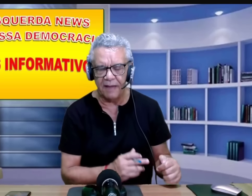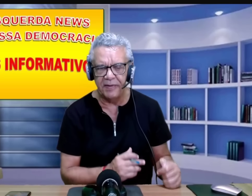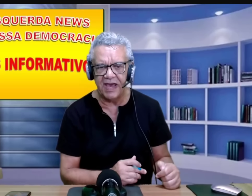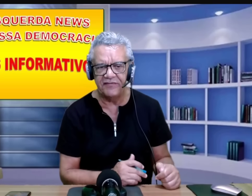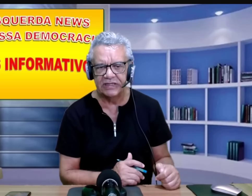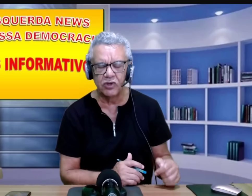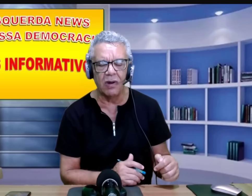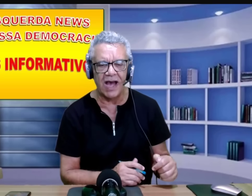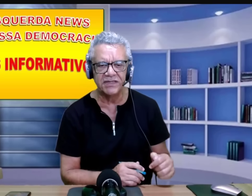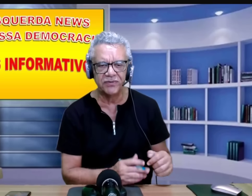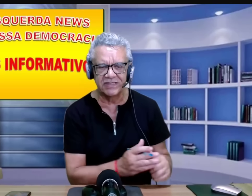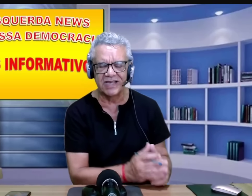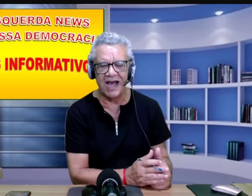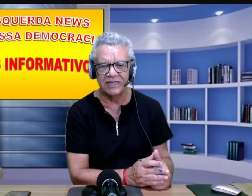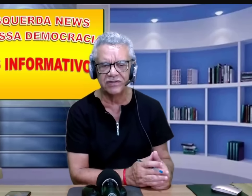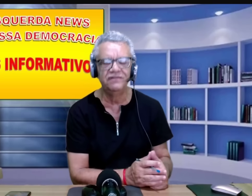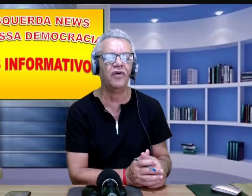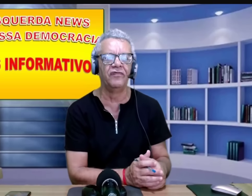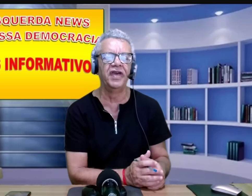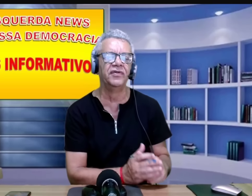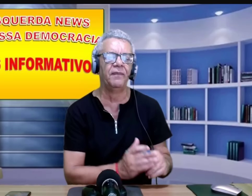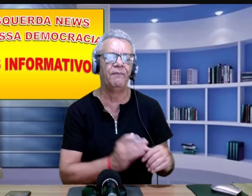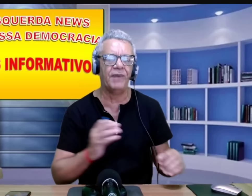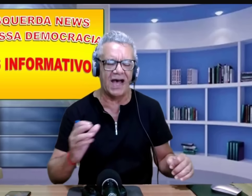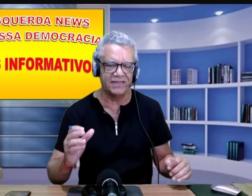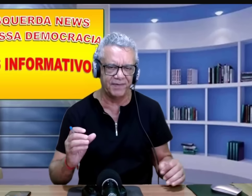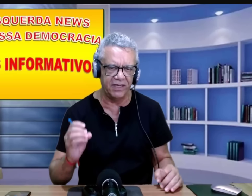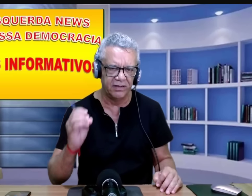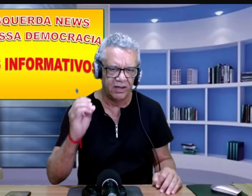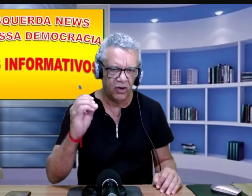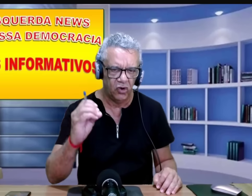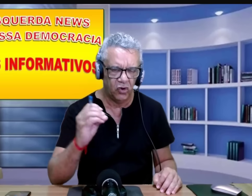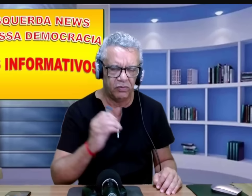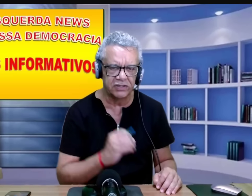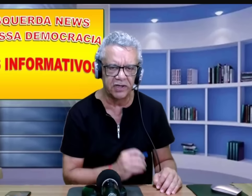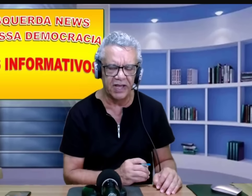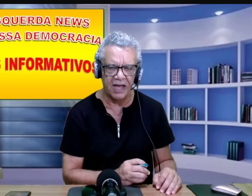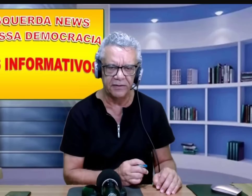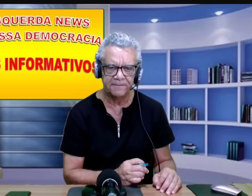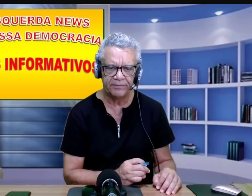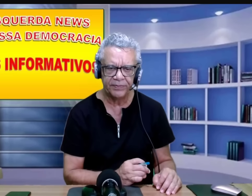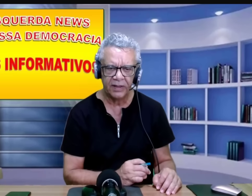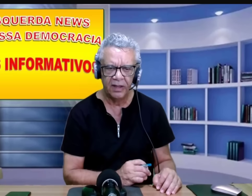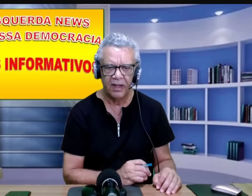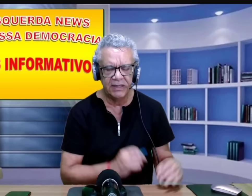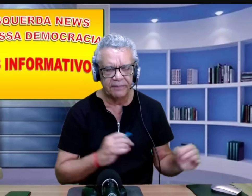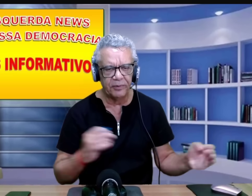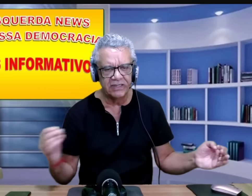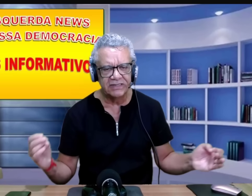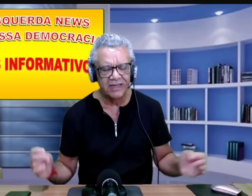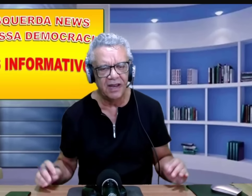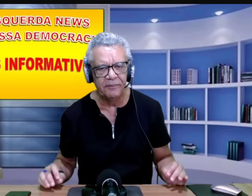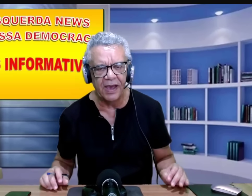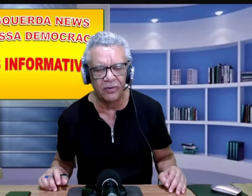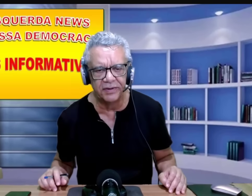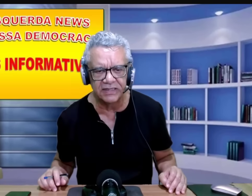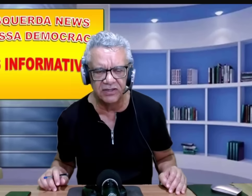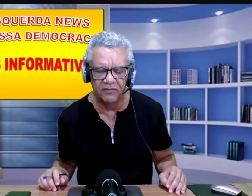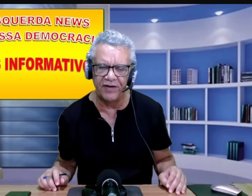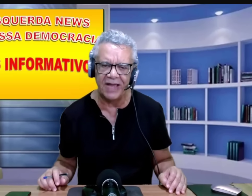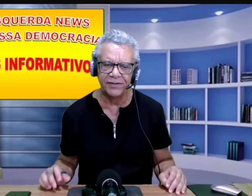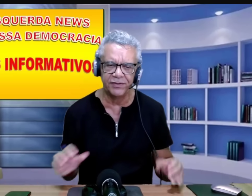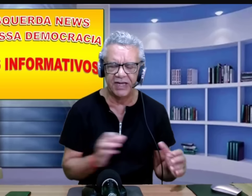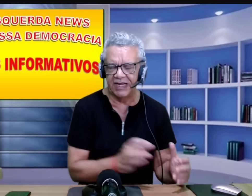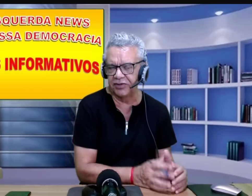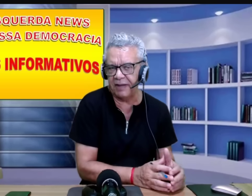que a PF só age nos casos envolvendo, pasmem, o Bolsonaro. E depois ele pergunta se